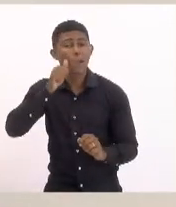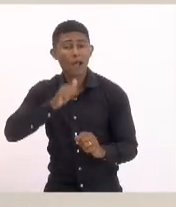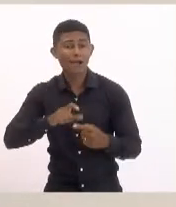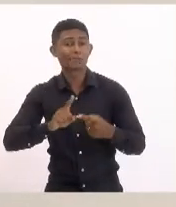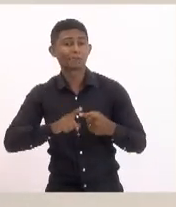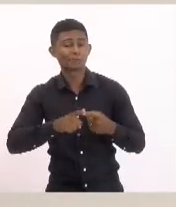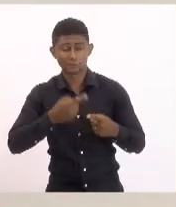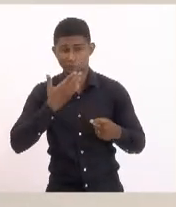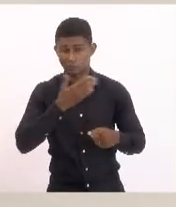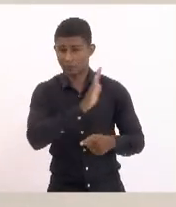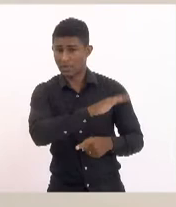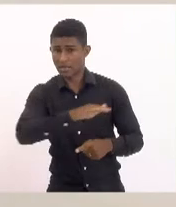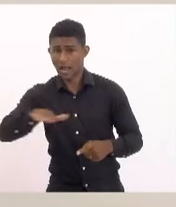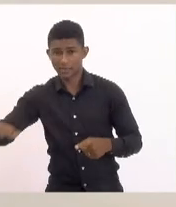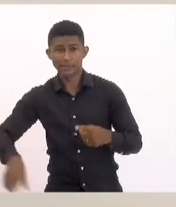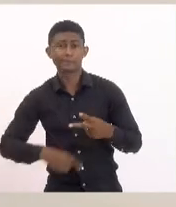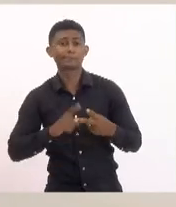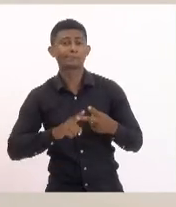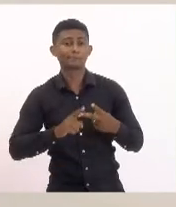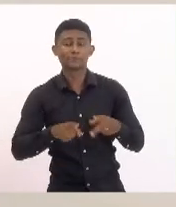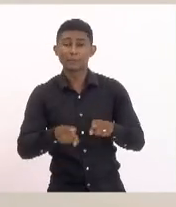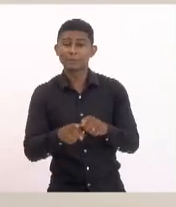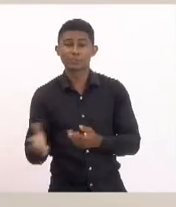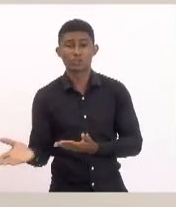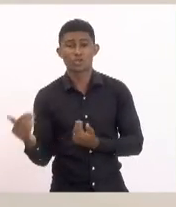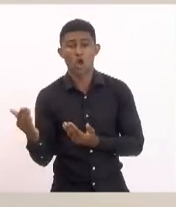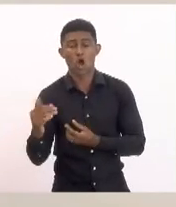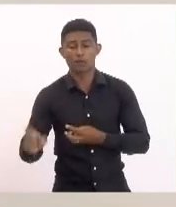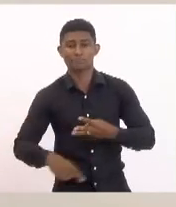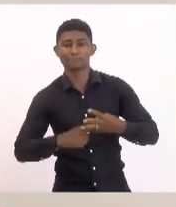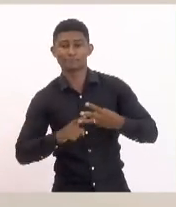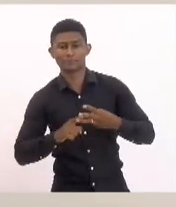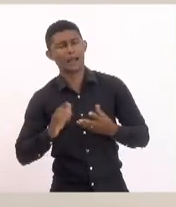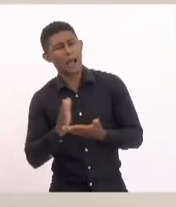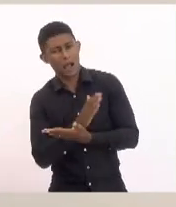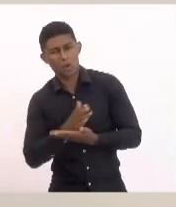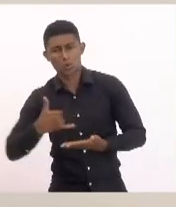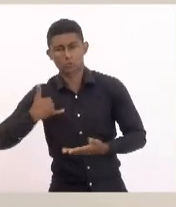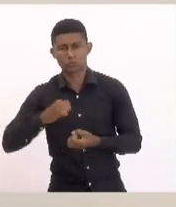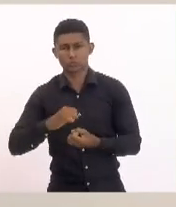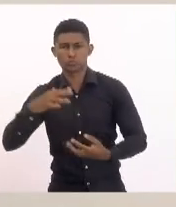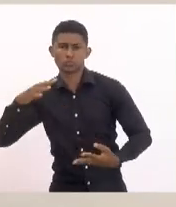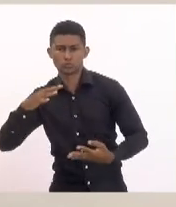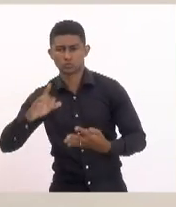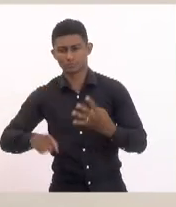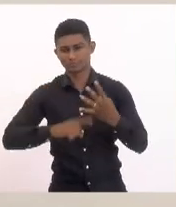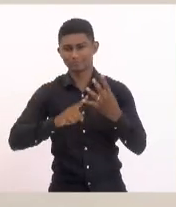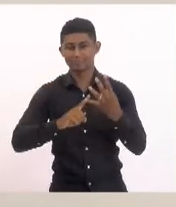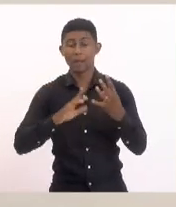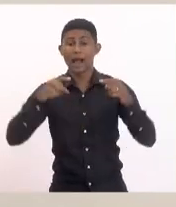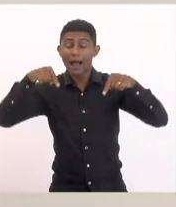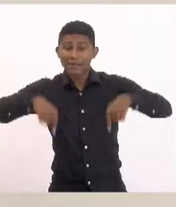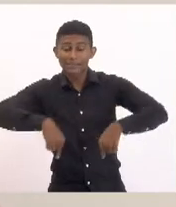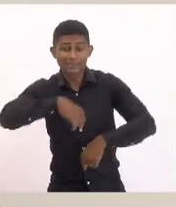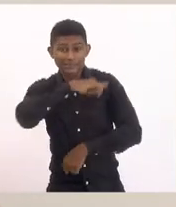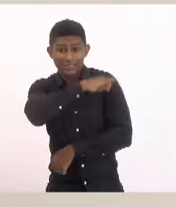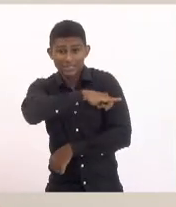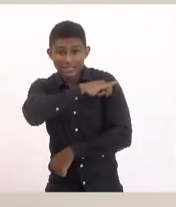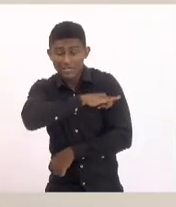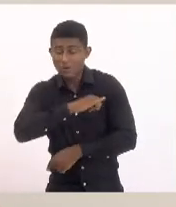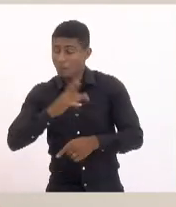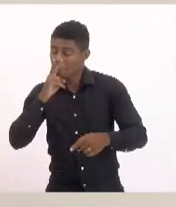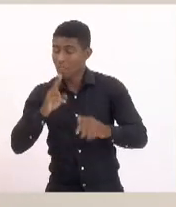adolescentes, né? E algumas delas idosas. Mas o fato é que o nosso Estado está no ranking de pessoas desaparecidas. E